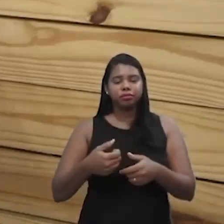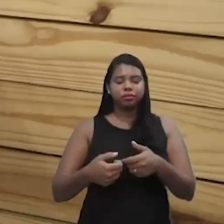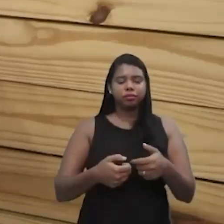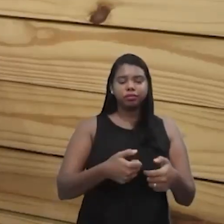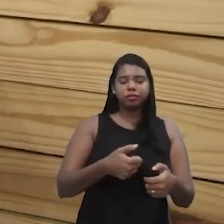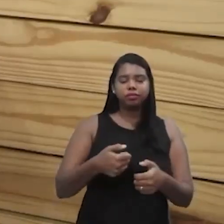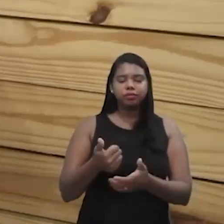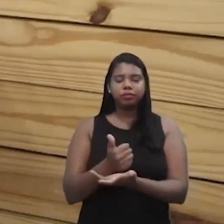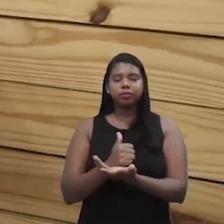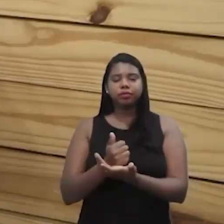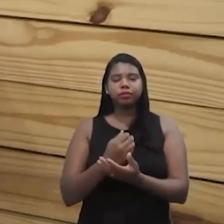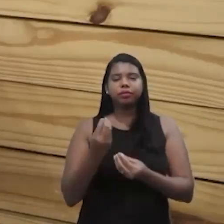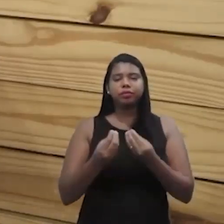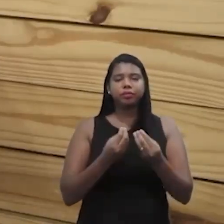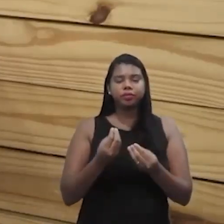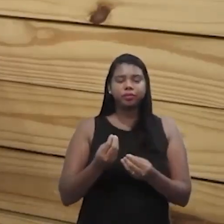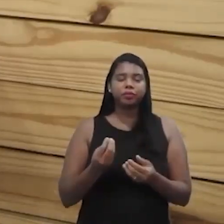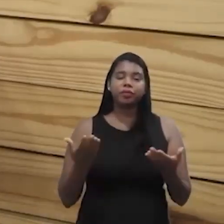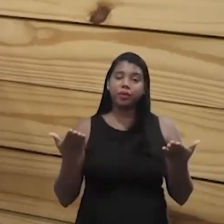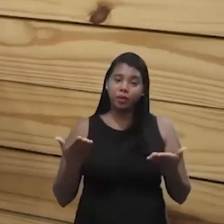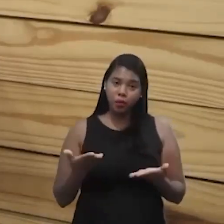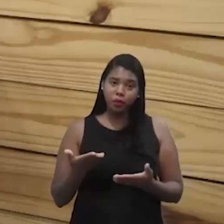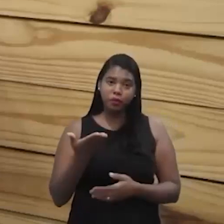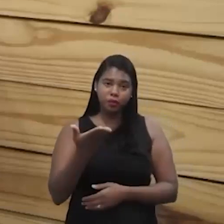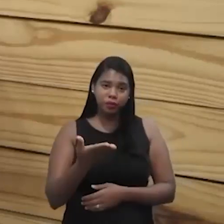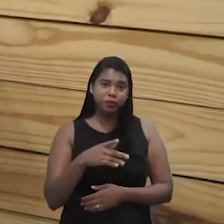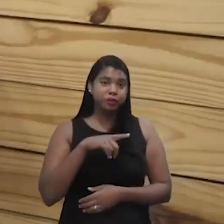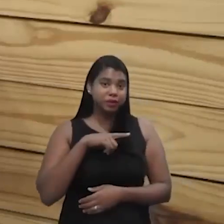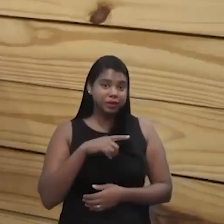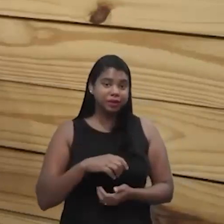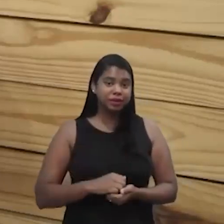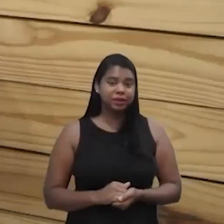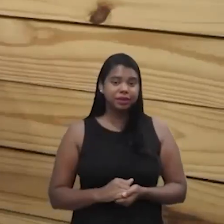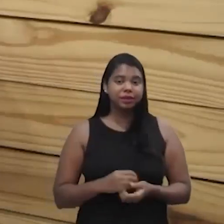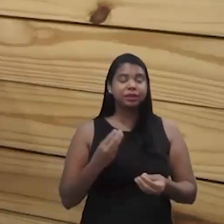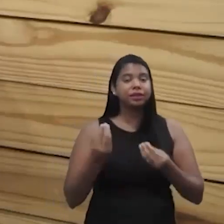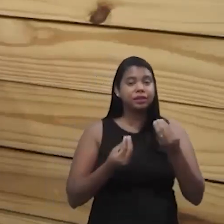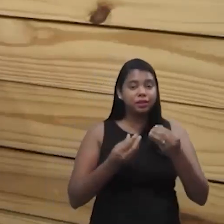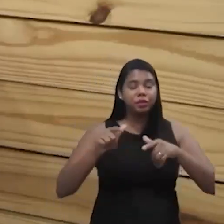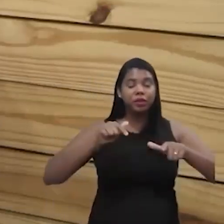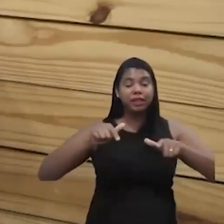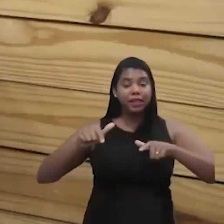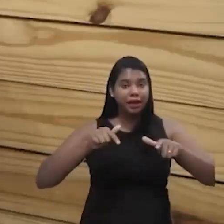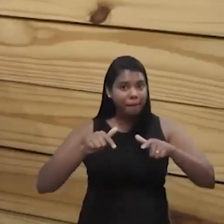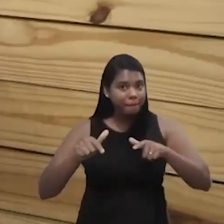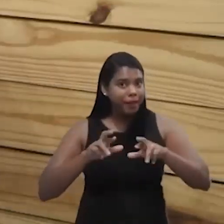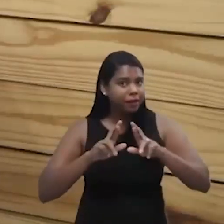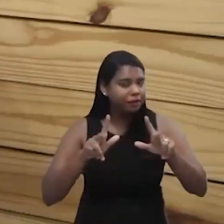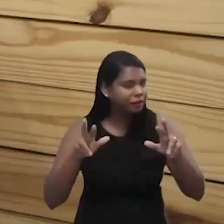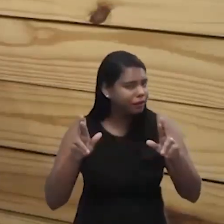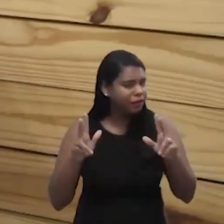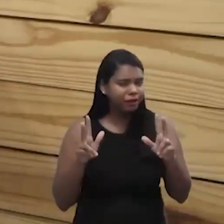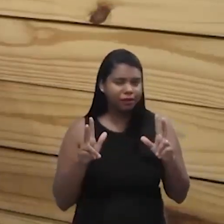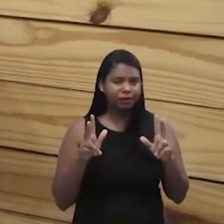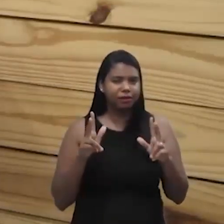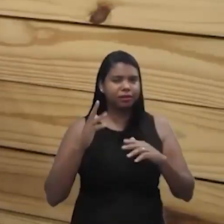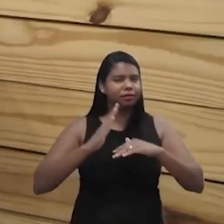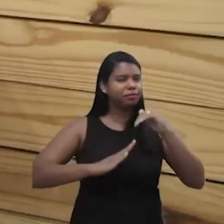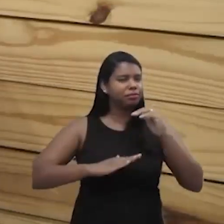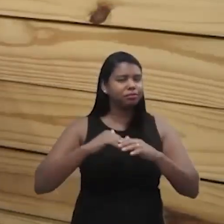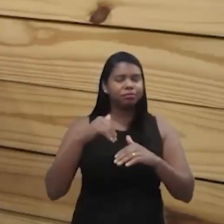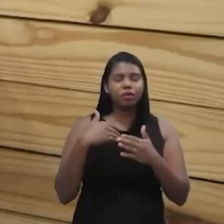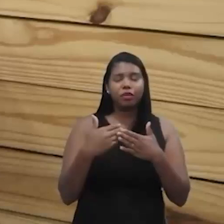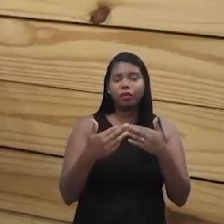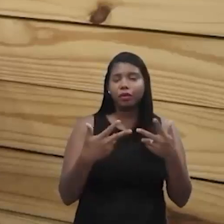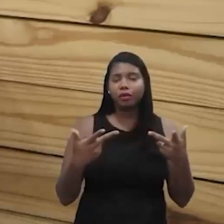remoto e fazer a navegação. Hoje, você tem o drone como um instrumento utilizado em diferentes áreas. Você usa